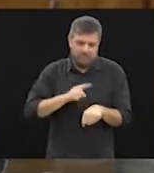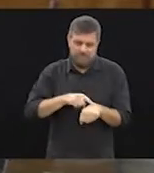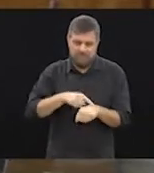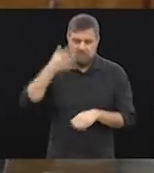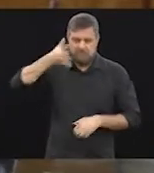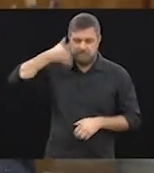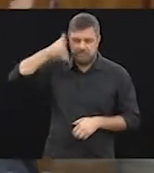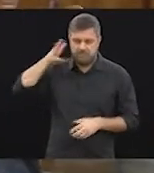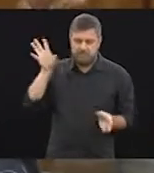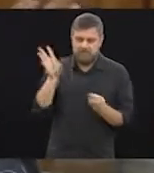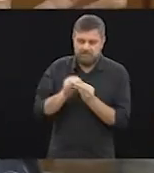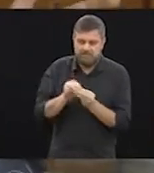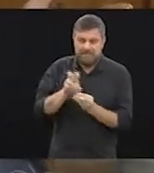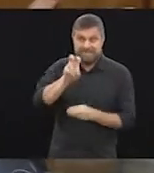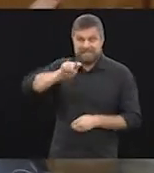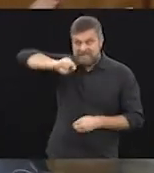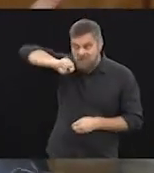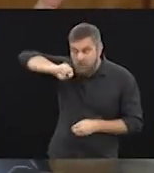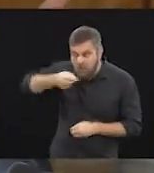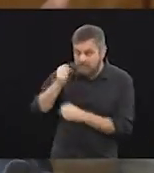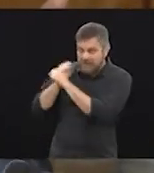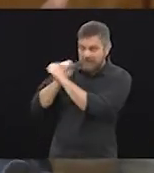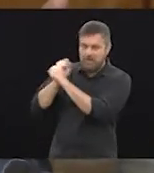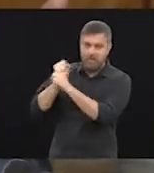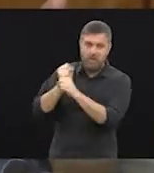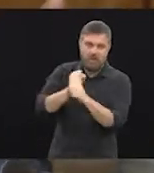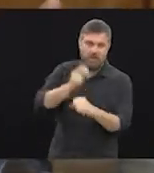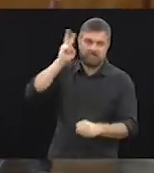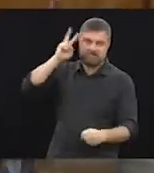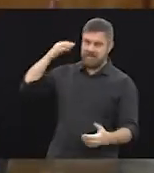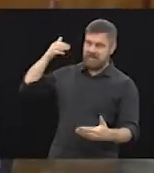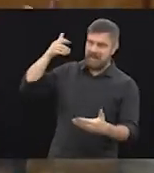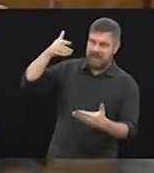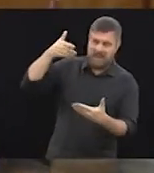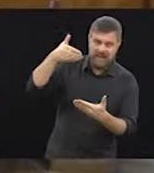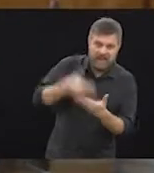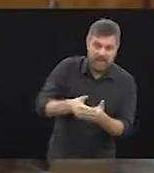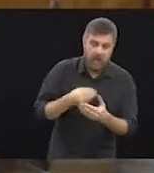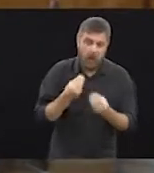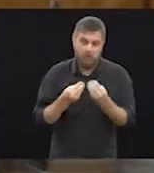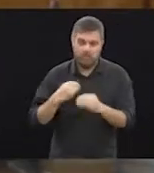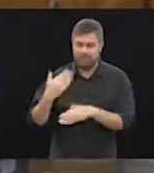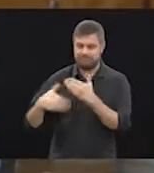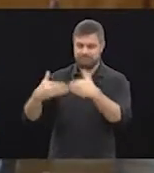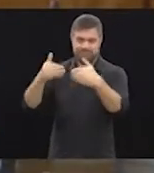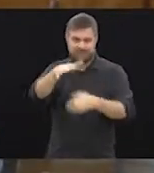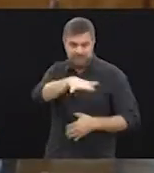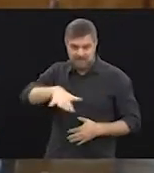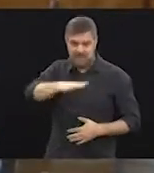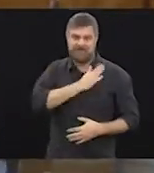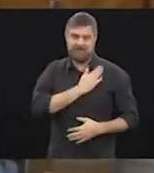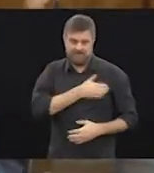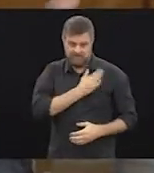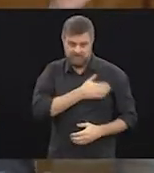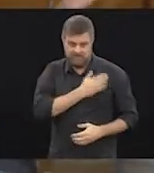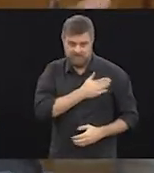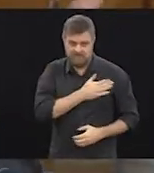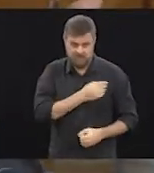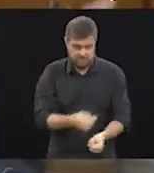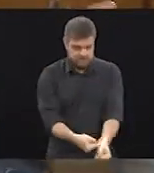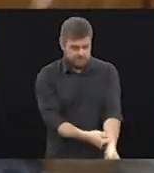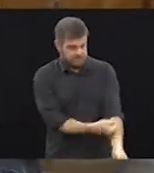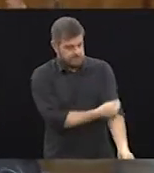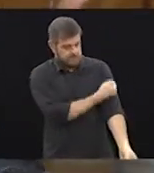gente falou aqui, eu resumi mais ou menos uns 5.000 anos de história para você, né, da evolução da angioplastia. A